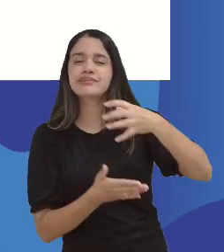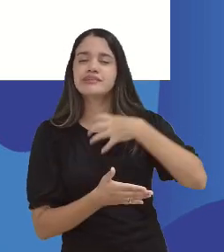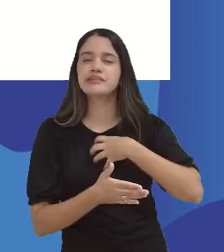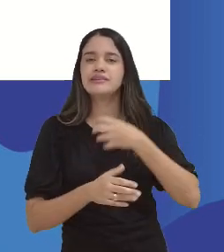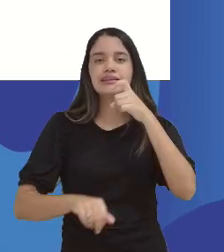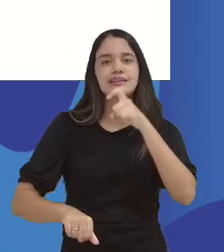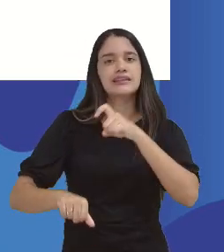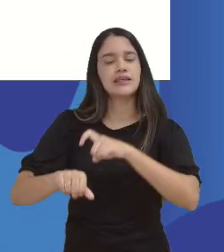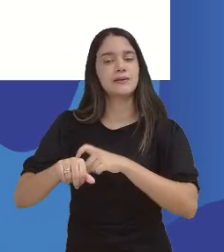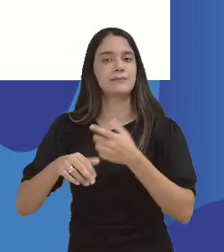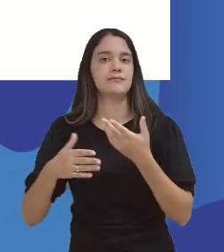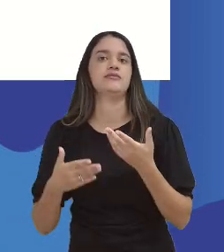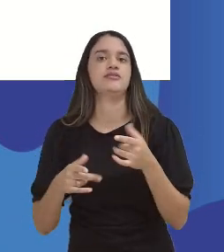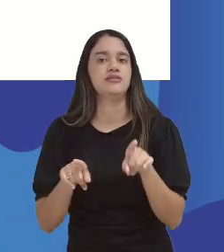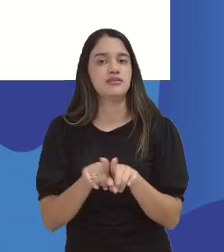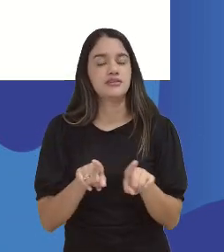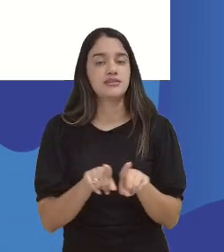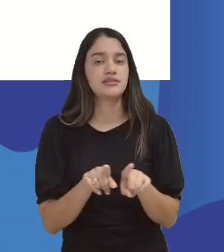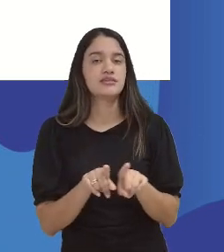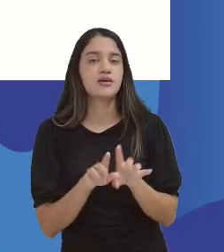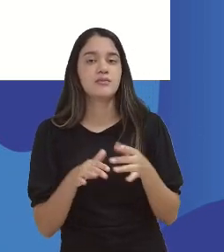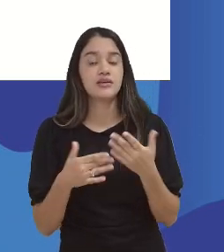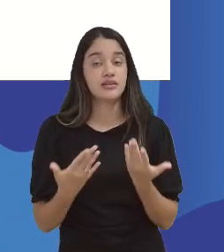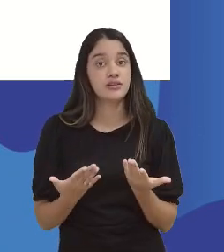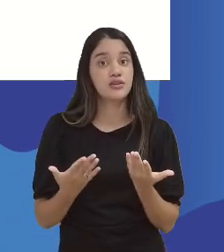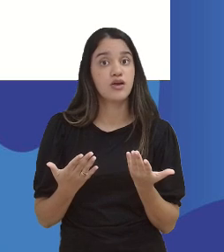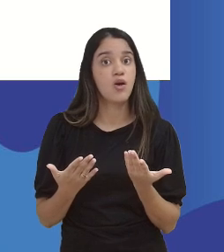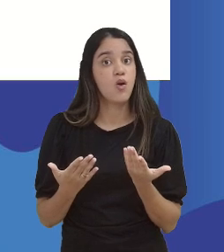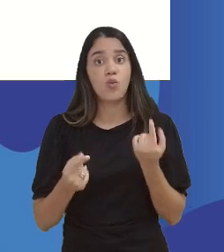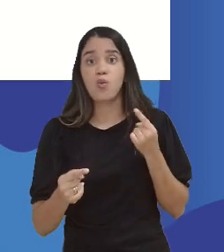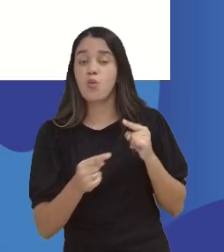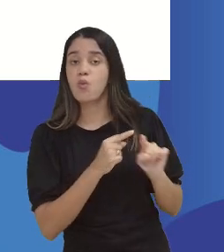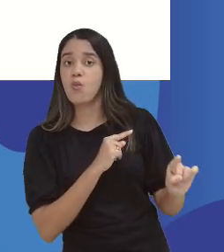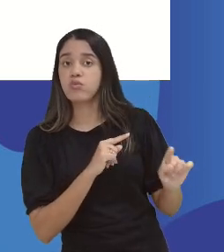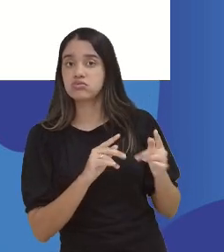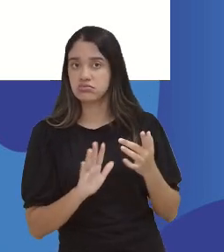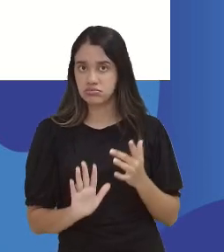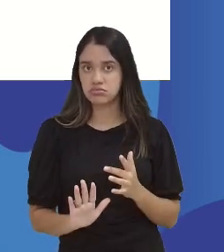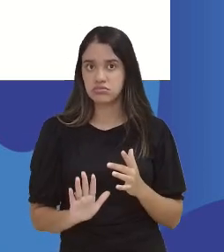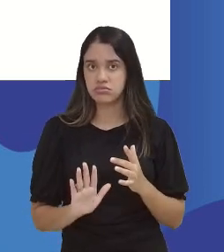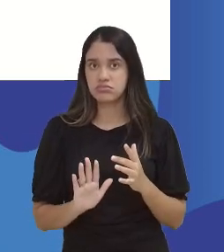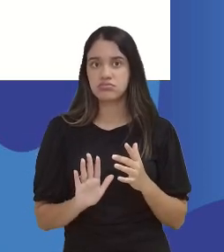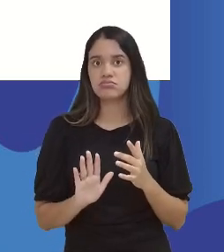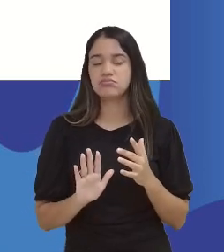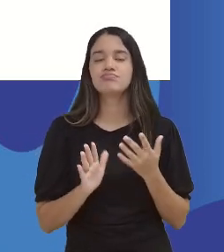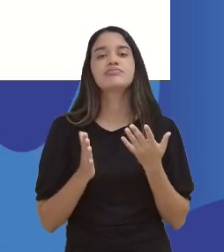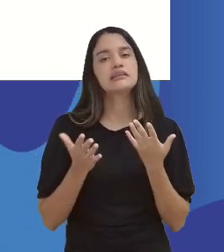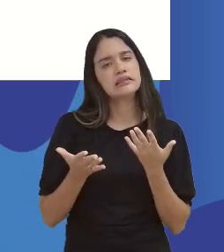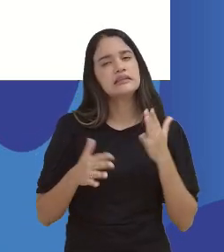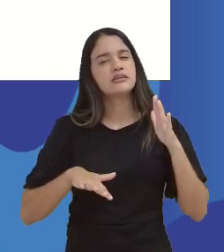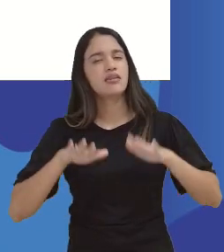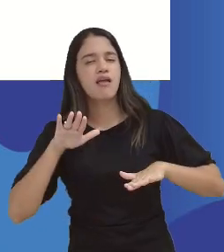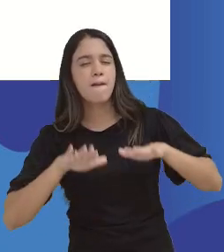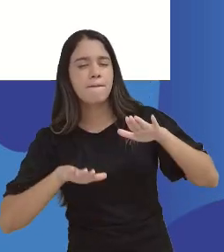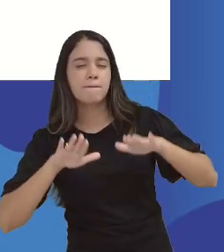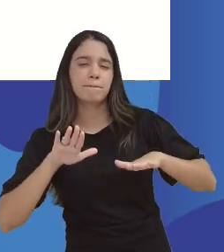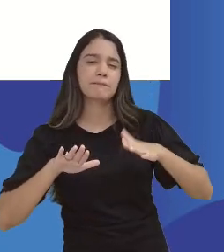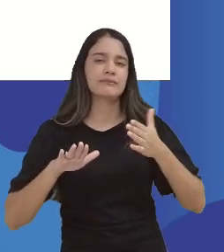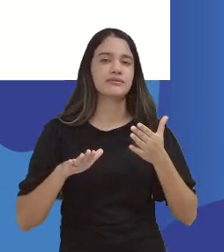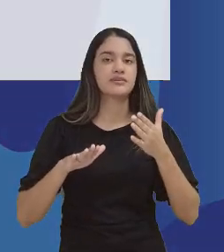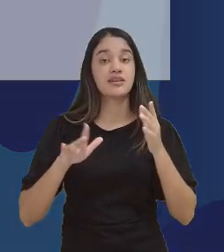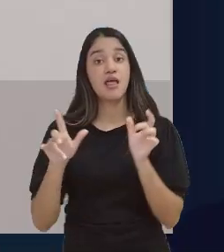tempo, eu posso estabelecer um sentido de oposição. Entende? Então, dependendo